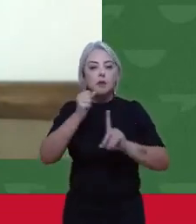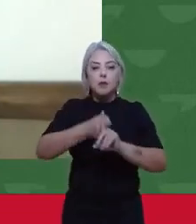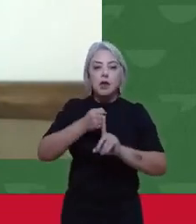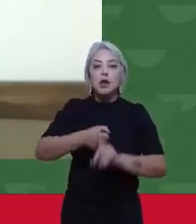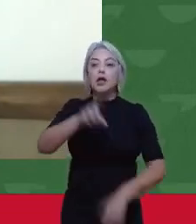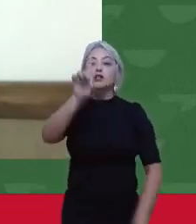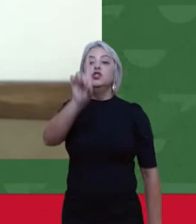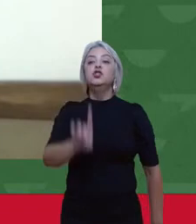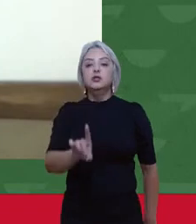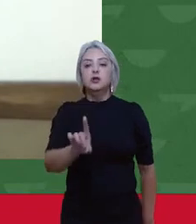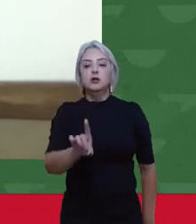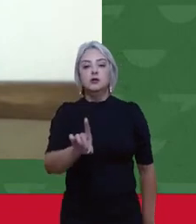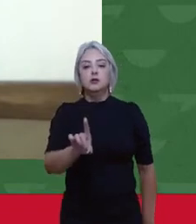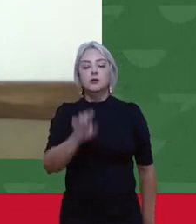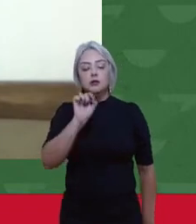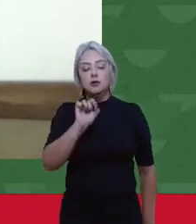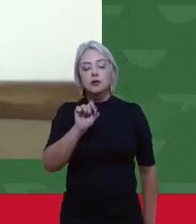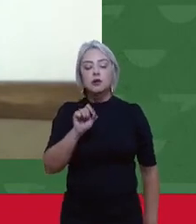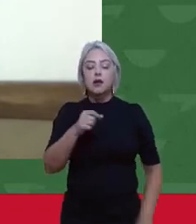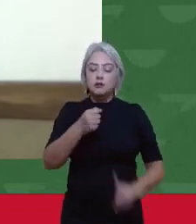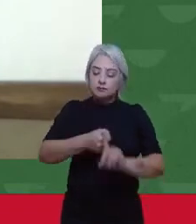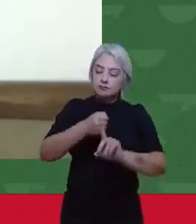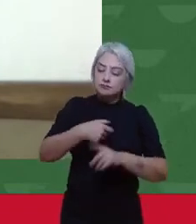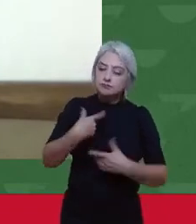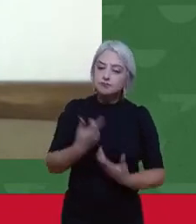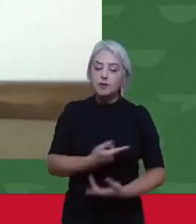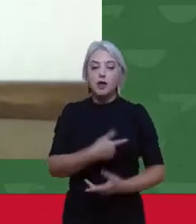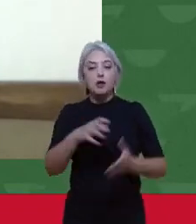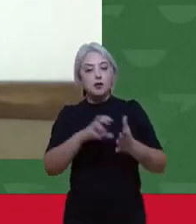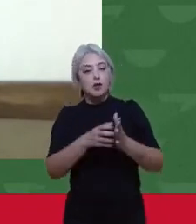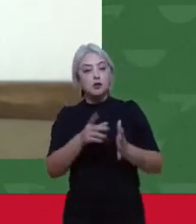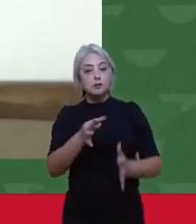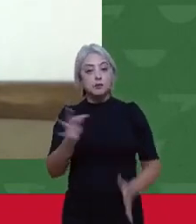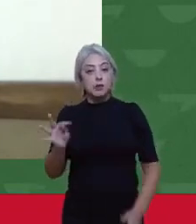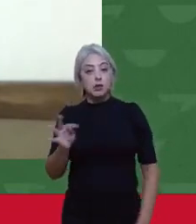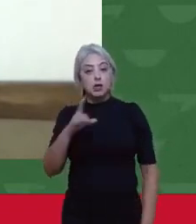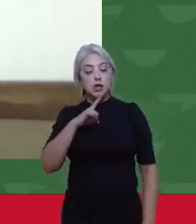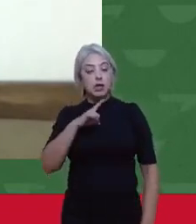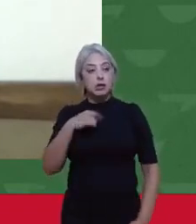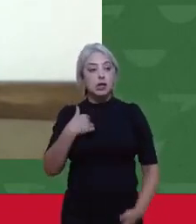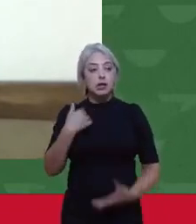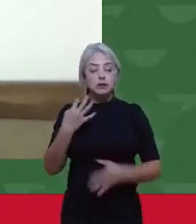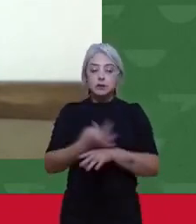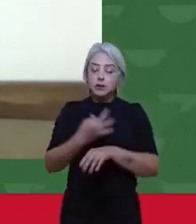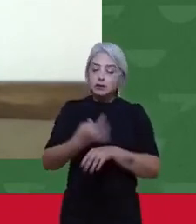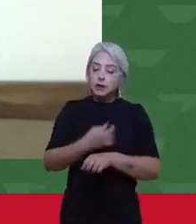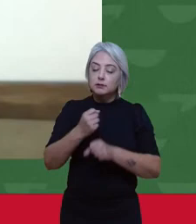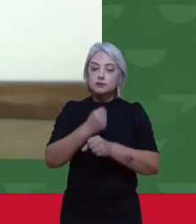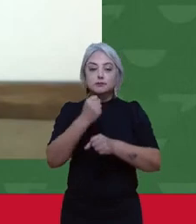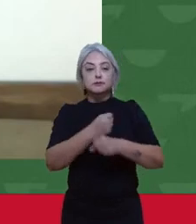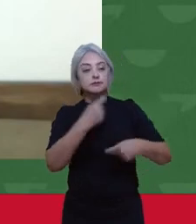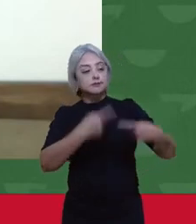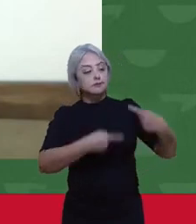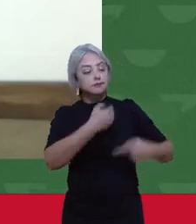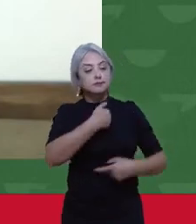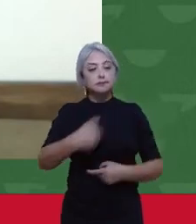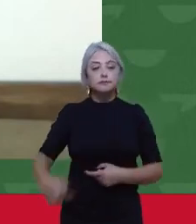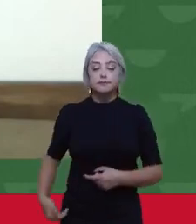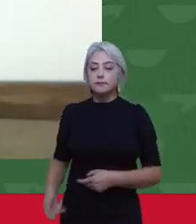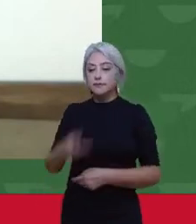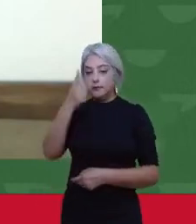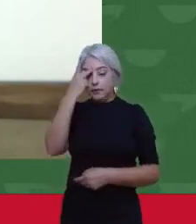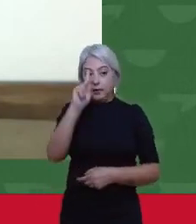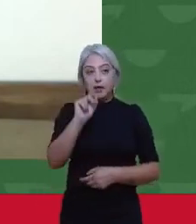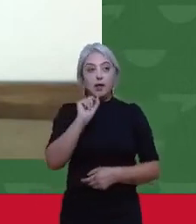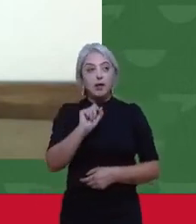por direitos. E é em cima disso que o nosso partido tem tentado construir políticas públicas